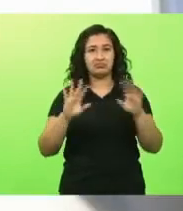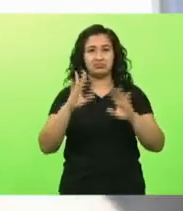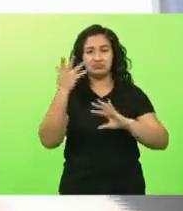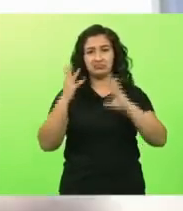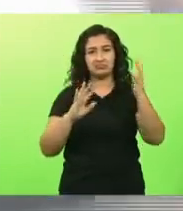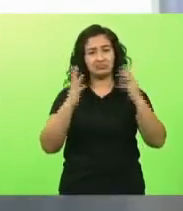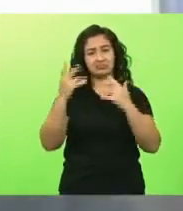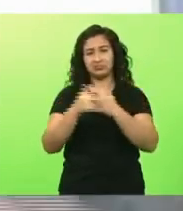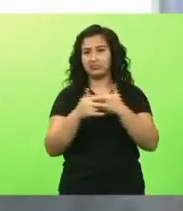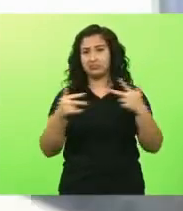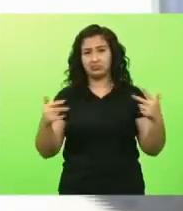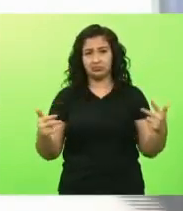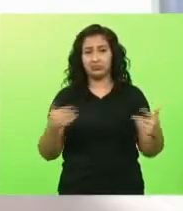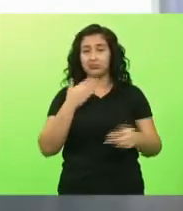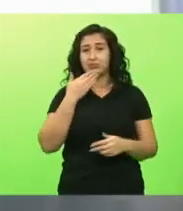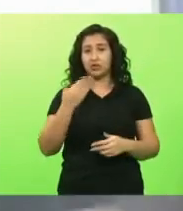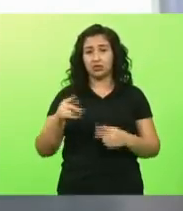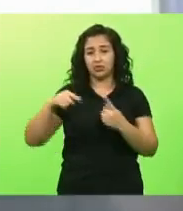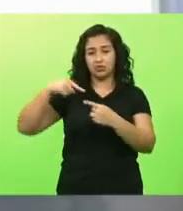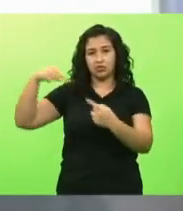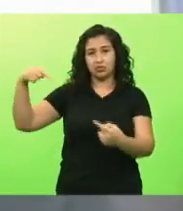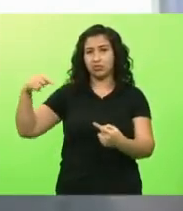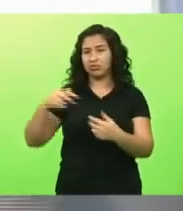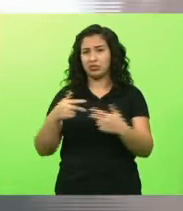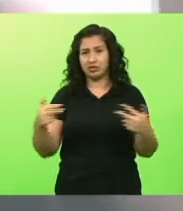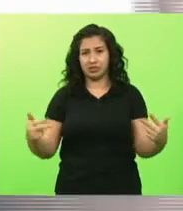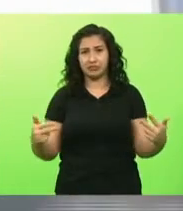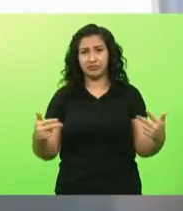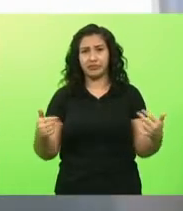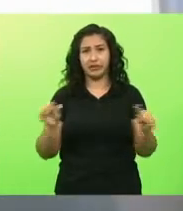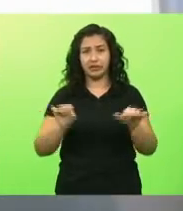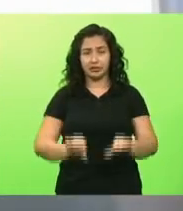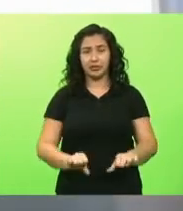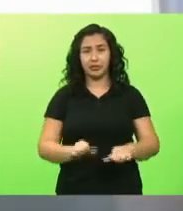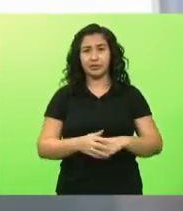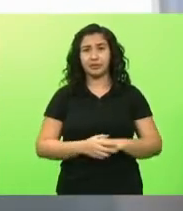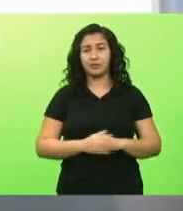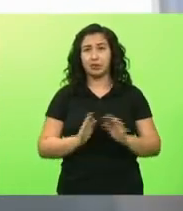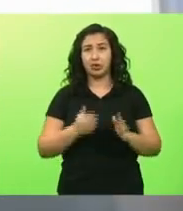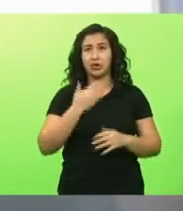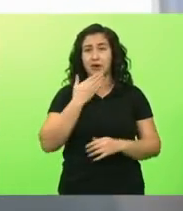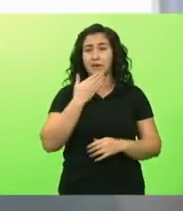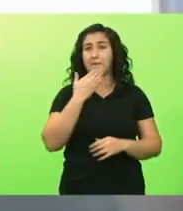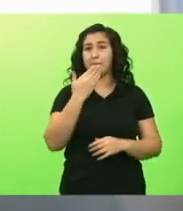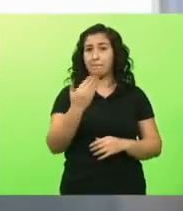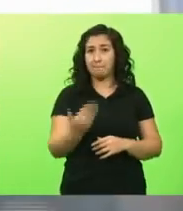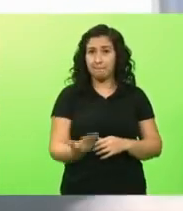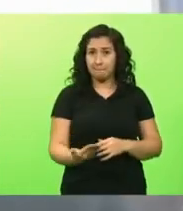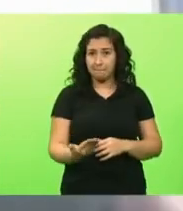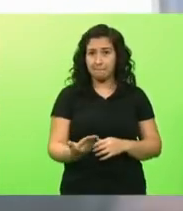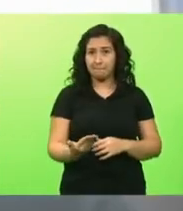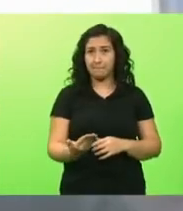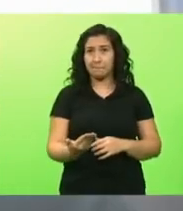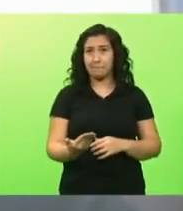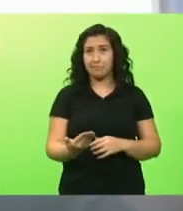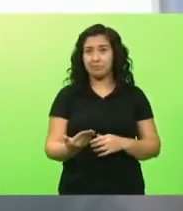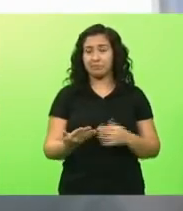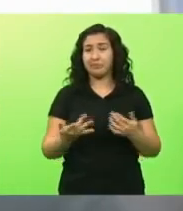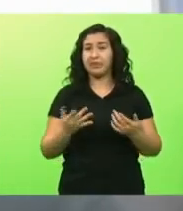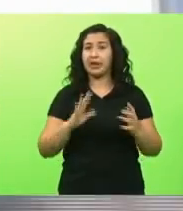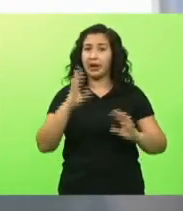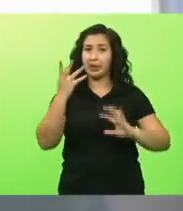pós-eventos, ciclones, catástrofes, enfim, tantos outros que ultimamente estão